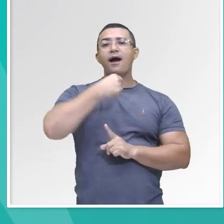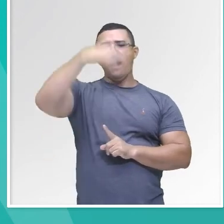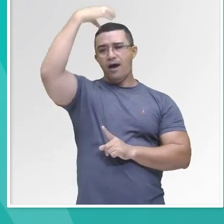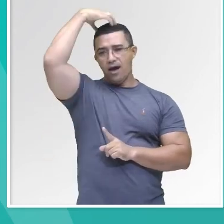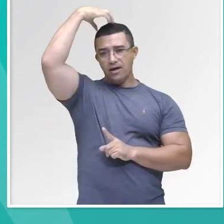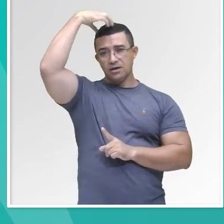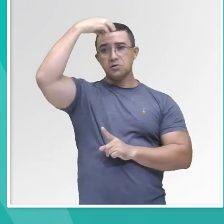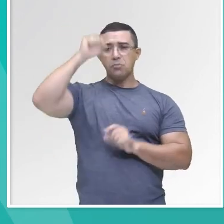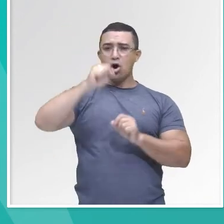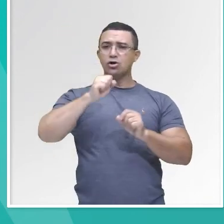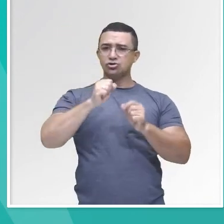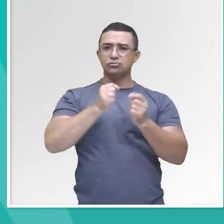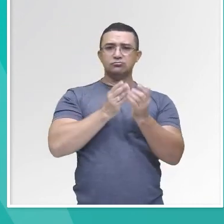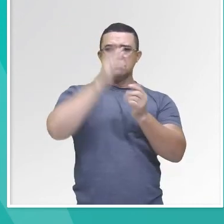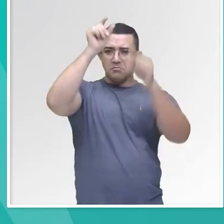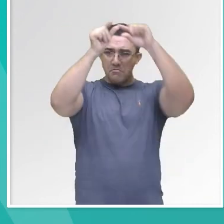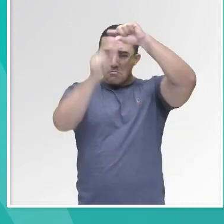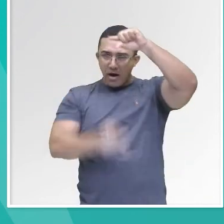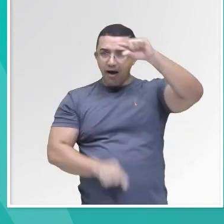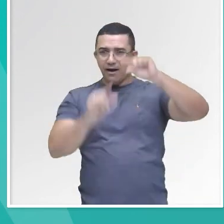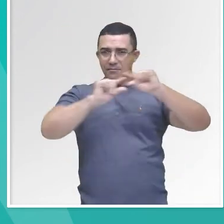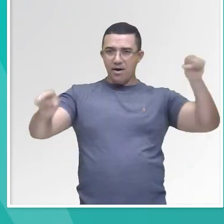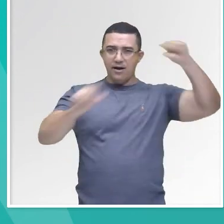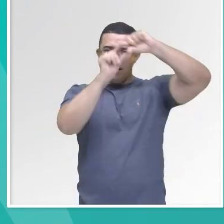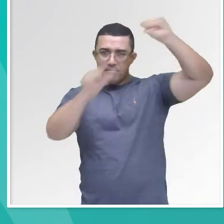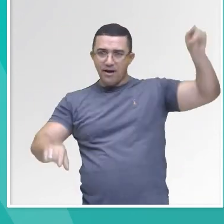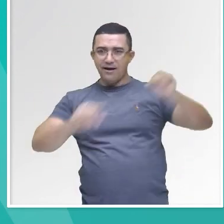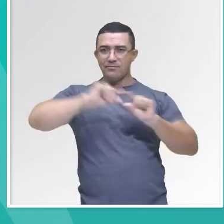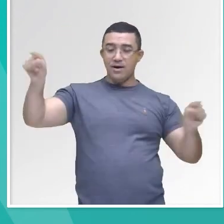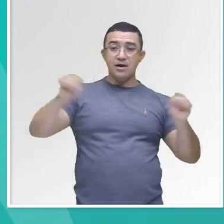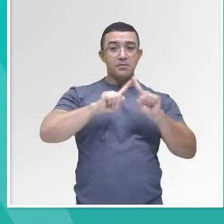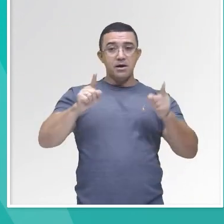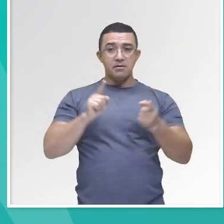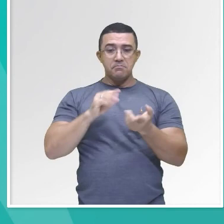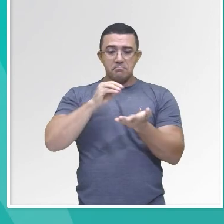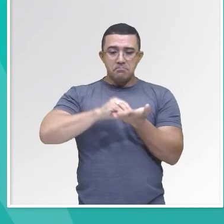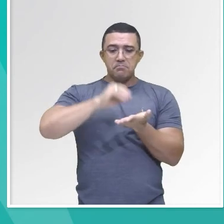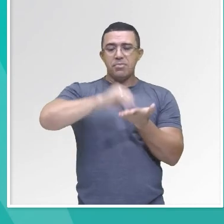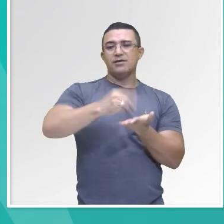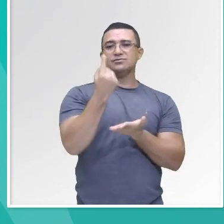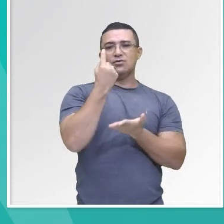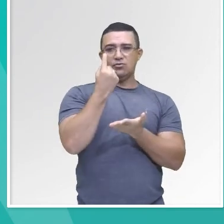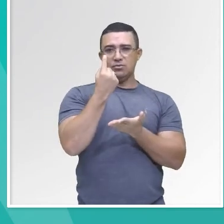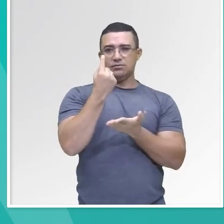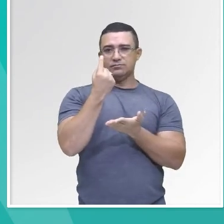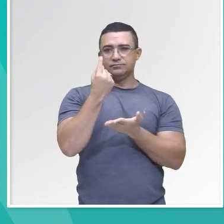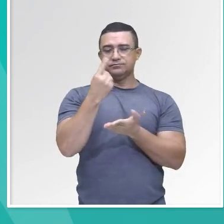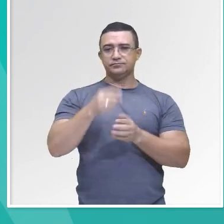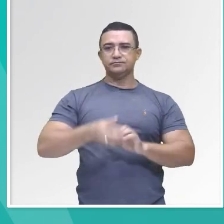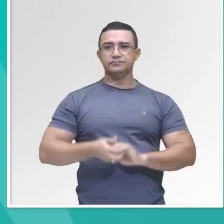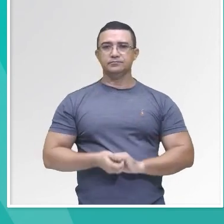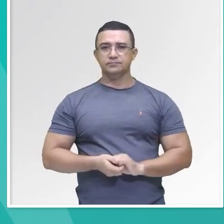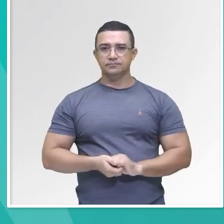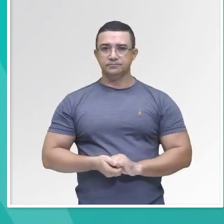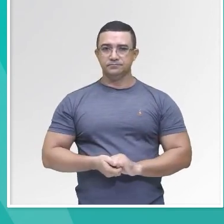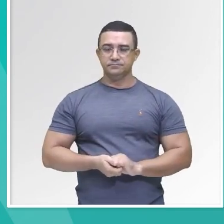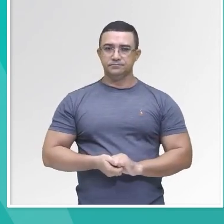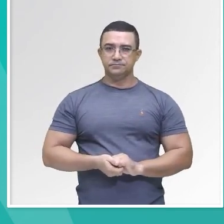Os peões, na sua primeira jogada, podem se locomover 2 casas, mas eles só capturam aonde?